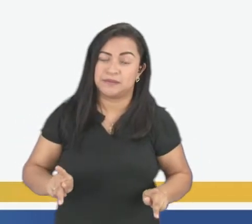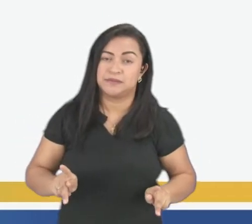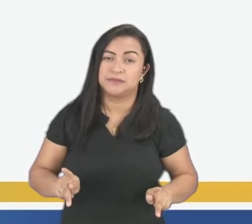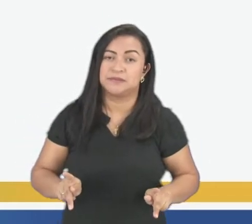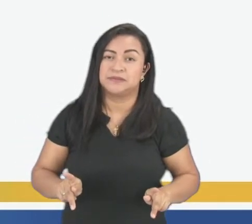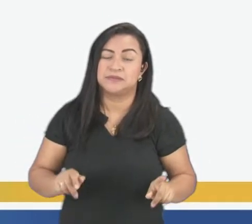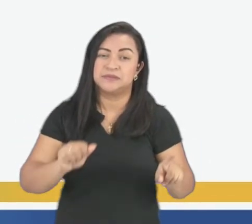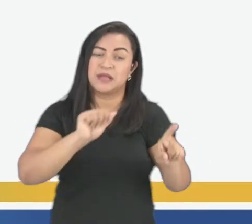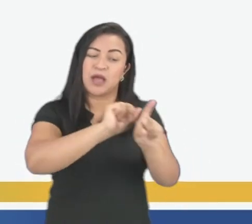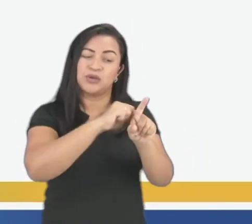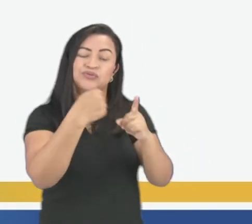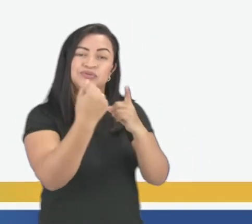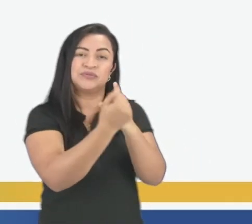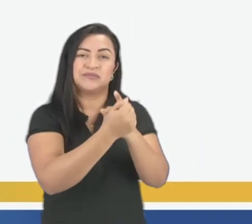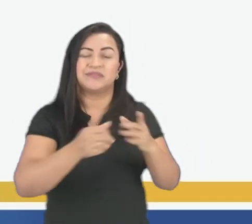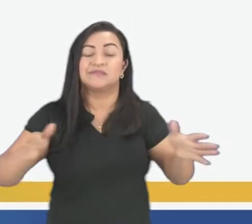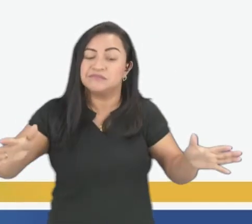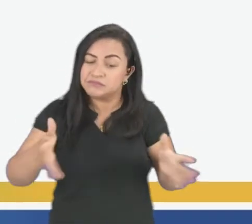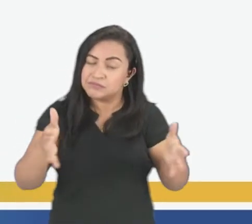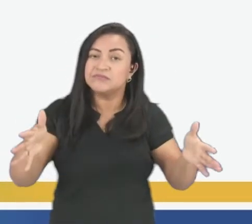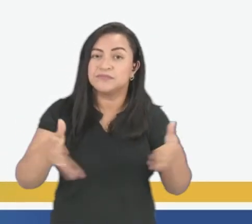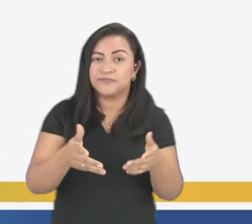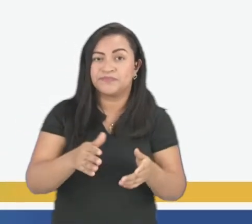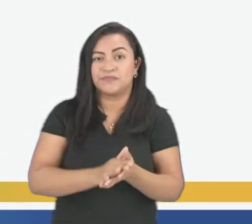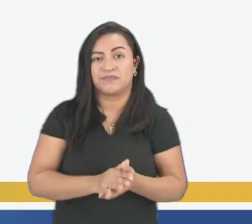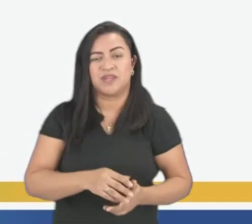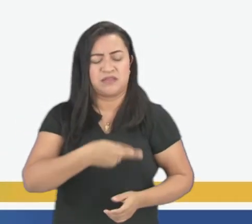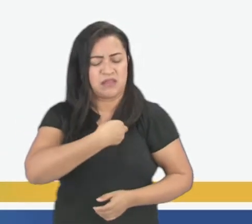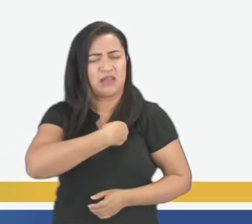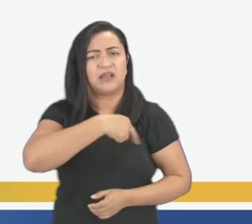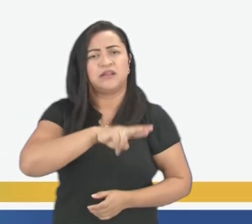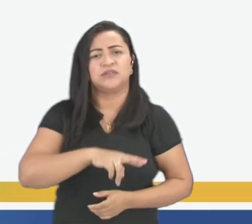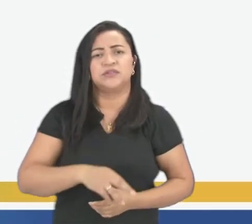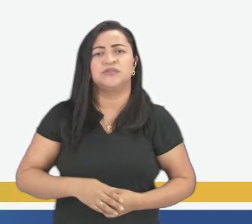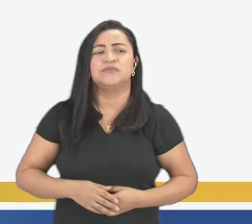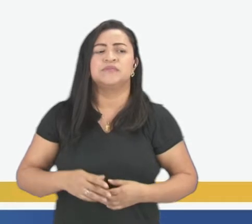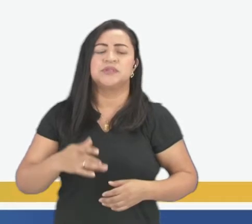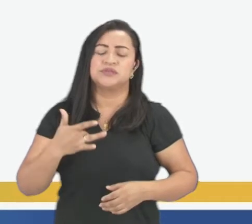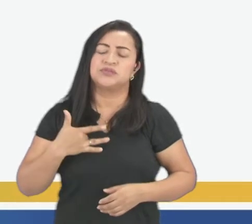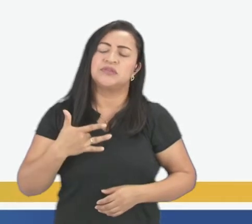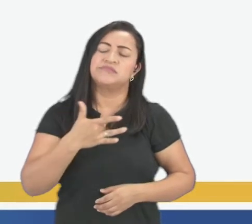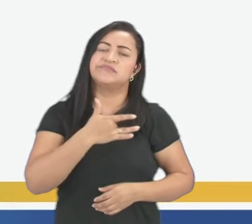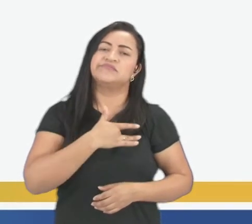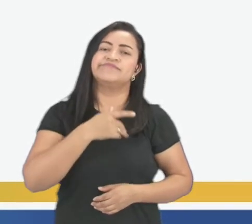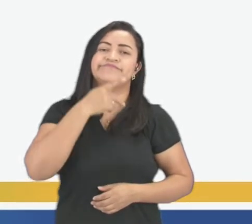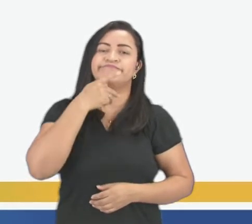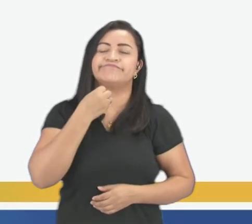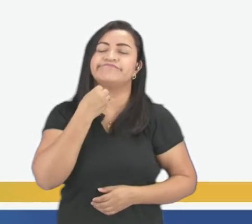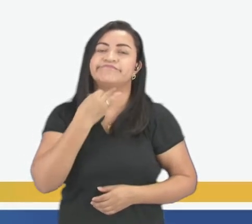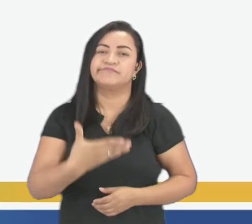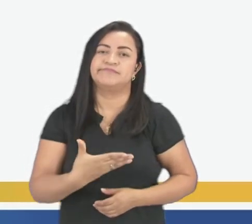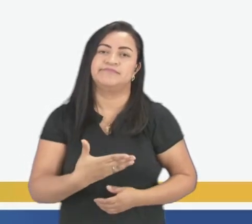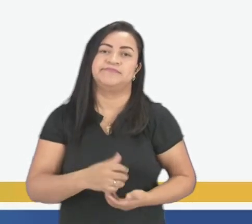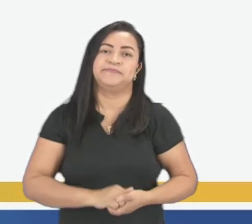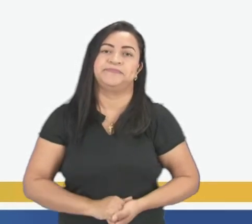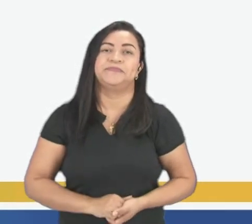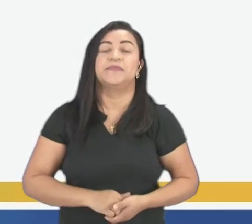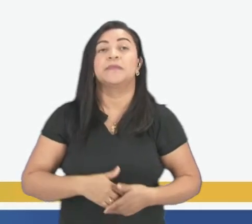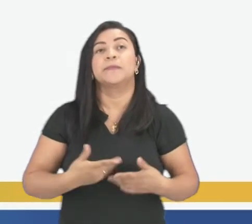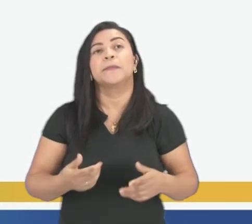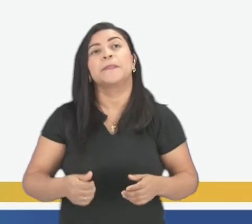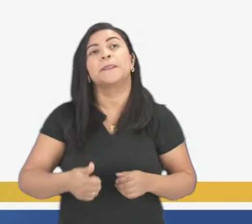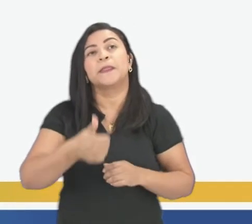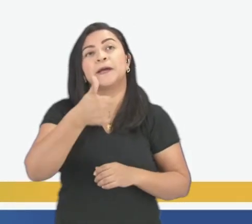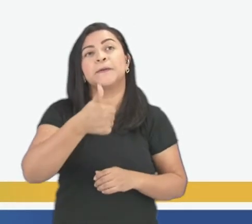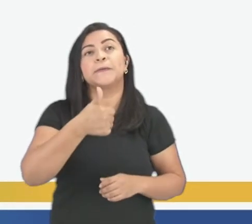a sociedade que quem está numa religião deve estar bem, deve estar satisfatório. Tá? No item 2,